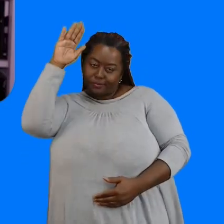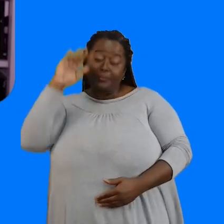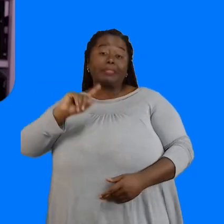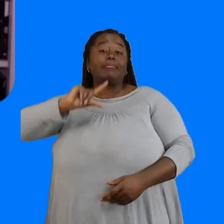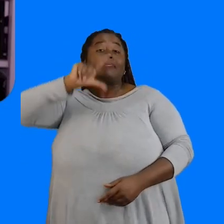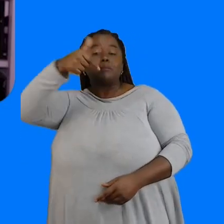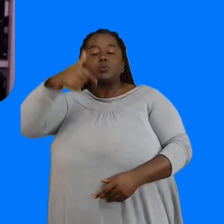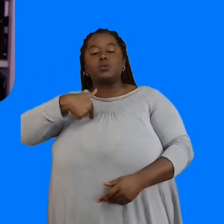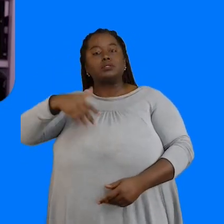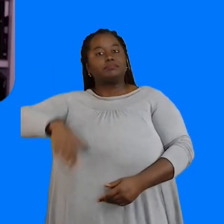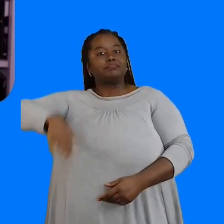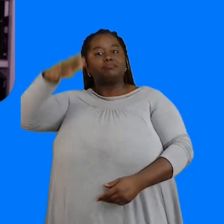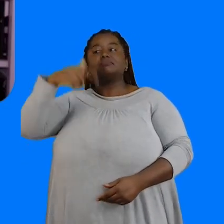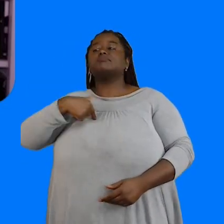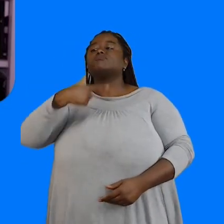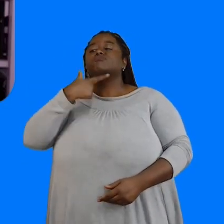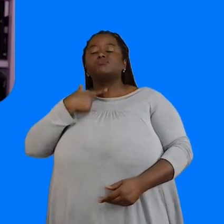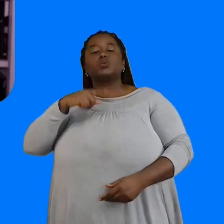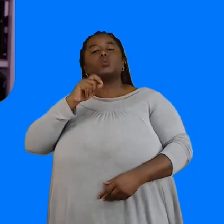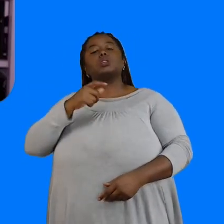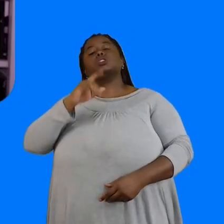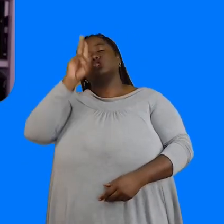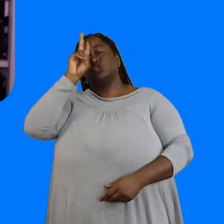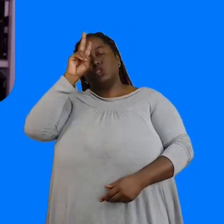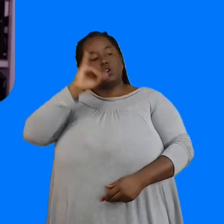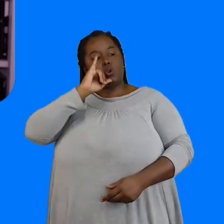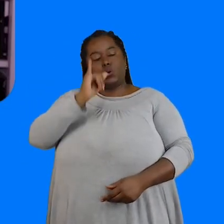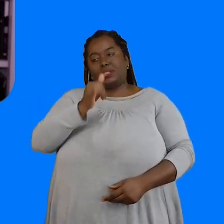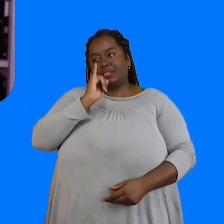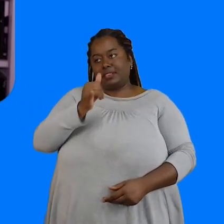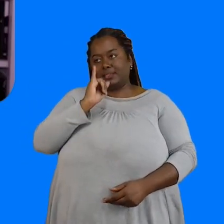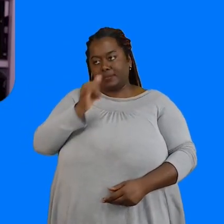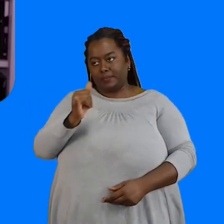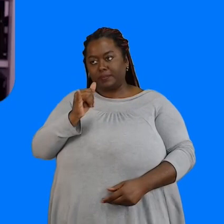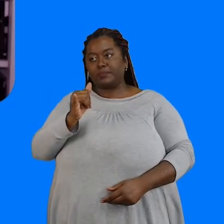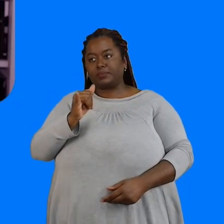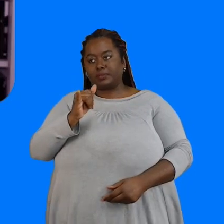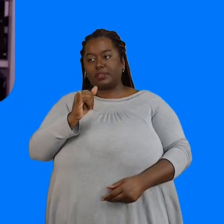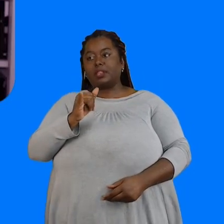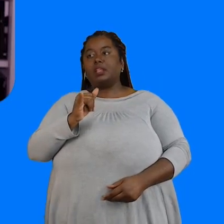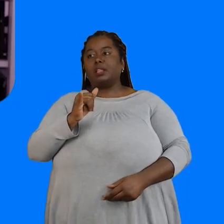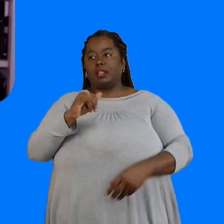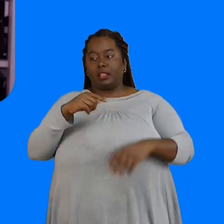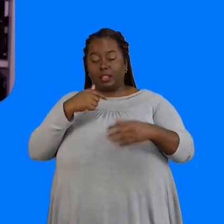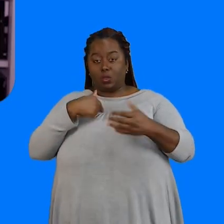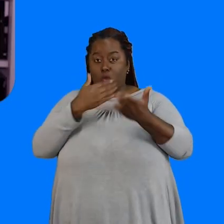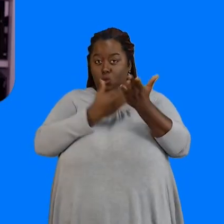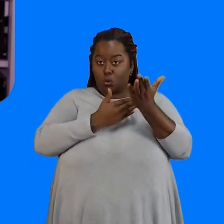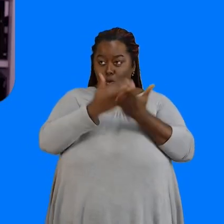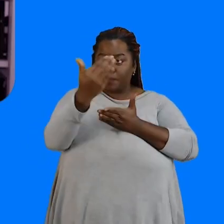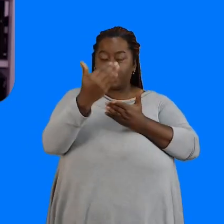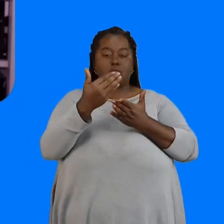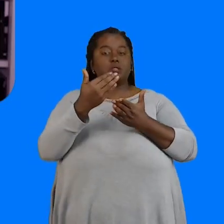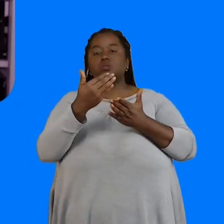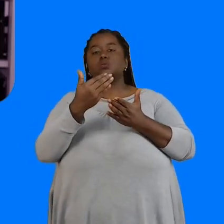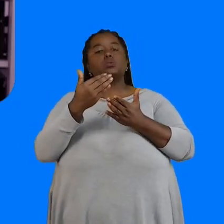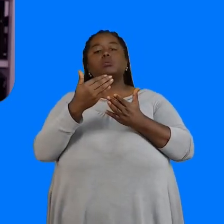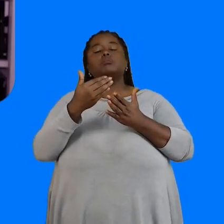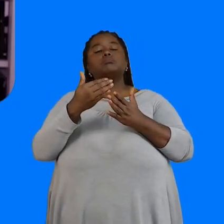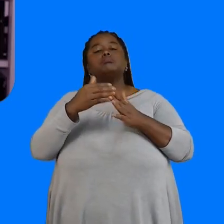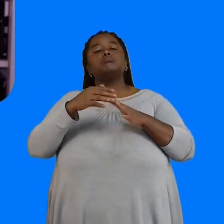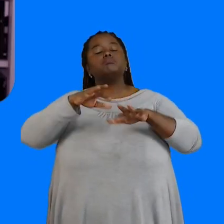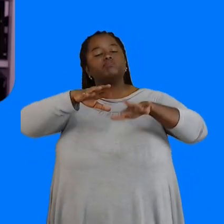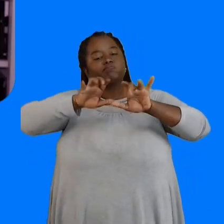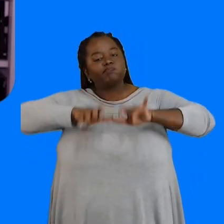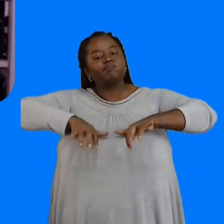histórias, mas o meu primeiro meio não foi a voz, mas foi mais a escrita. Então eu comecei muito a fazer diários,